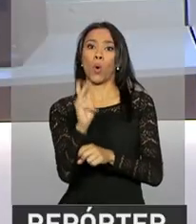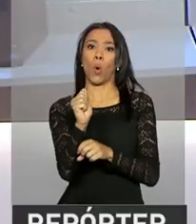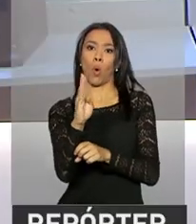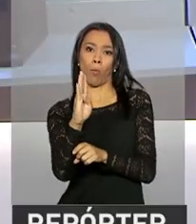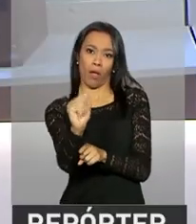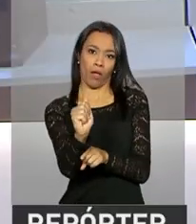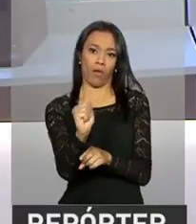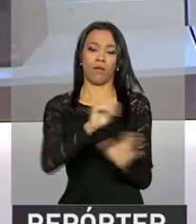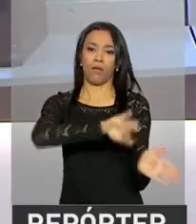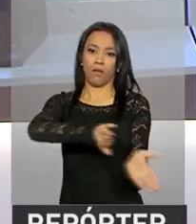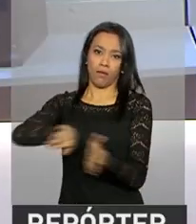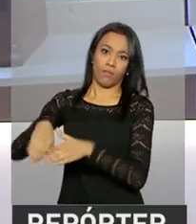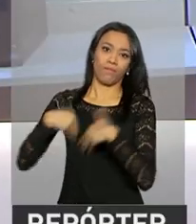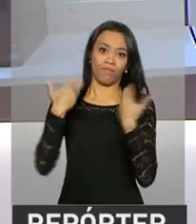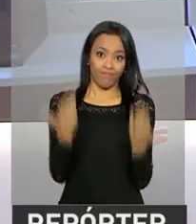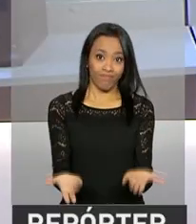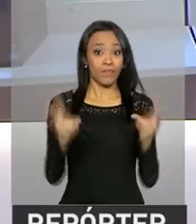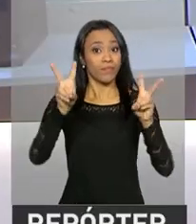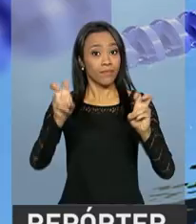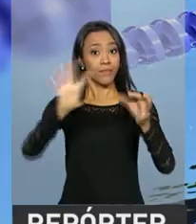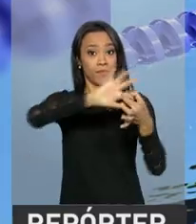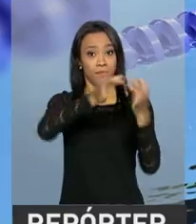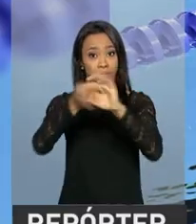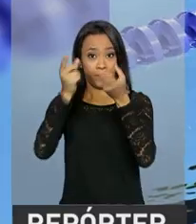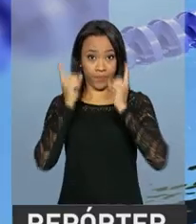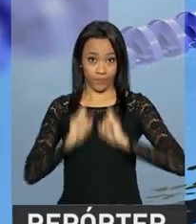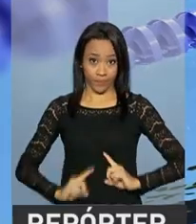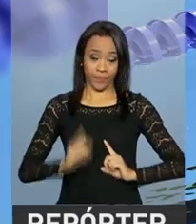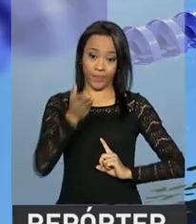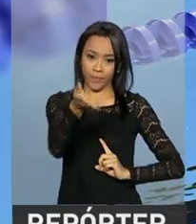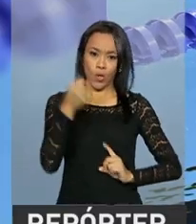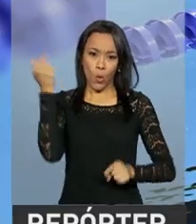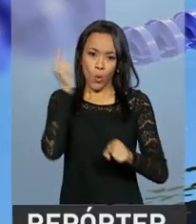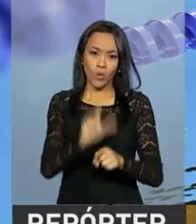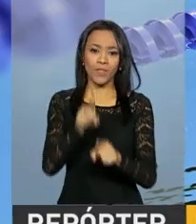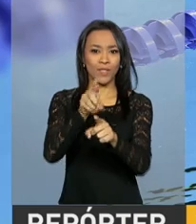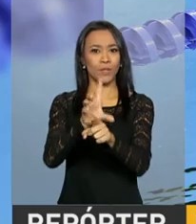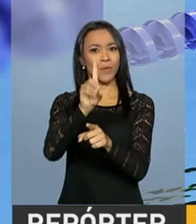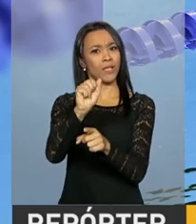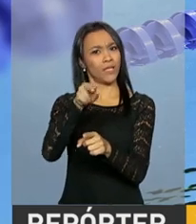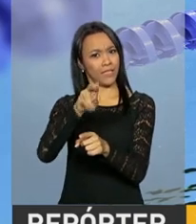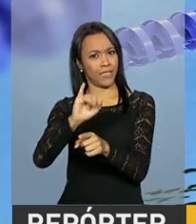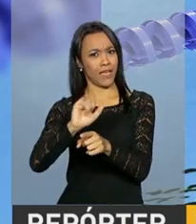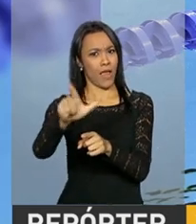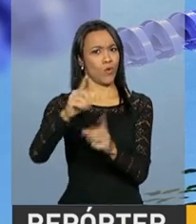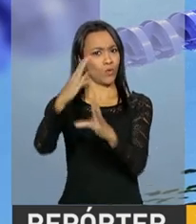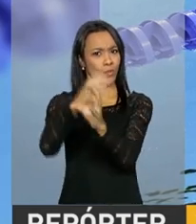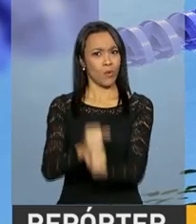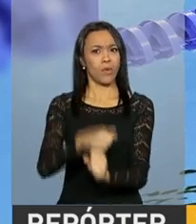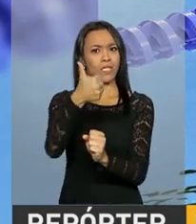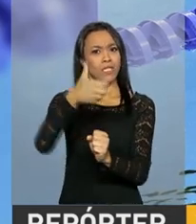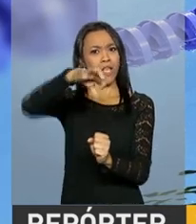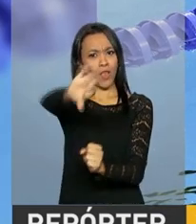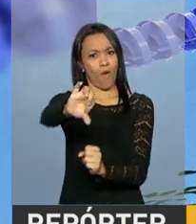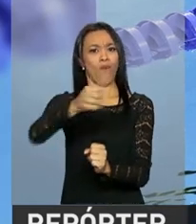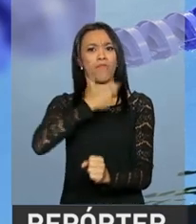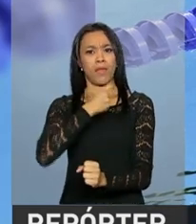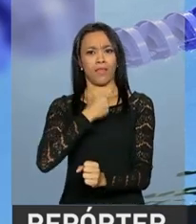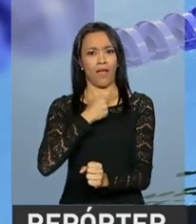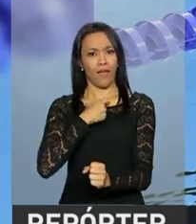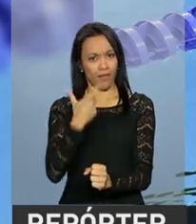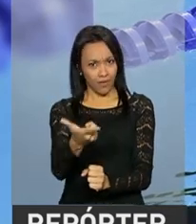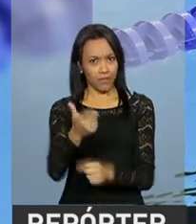Vamos falar agora de Paralimpíadas. Daniel Dias conquistou mais uma prata na natação e já soma 19 medalhas na carreira.